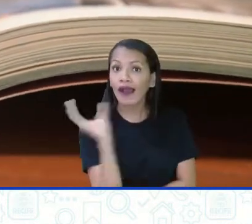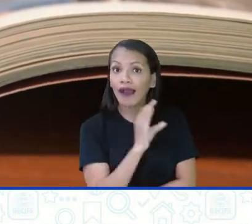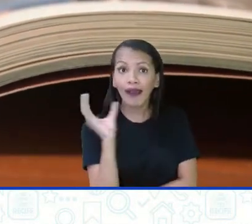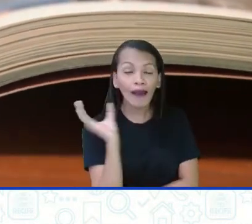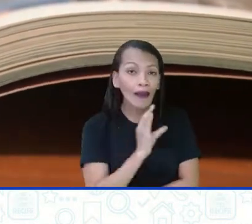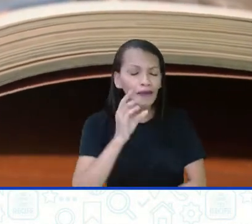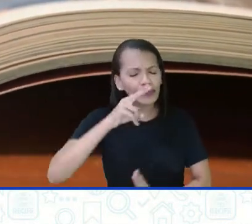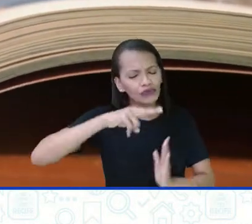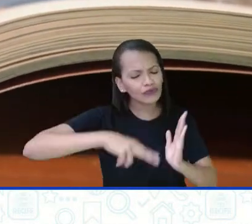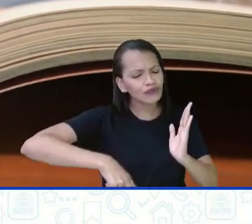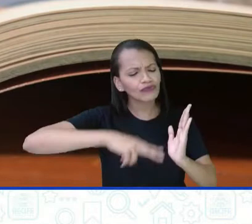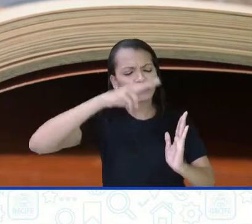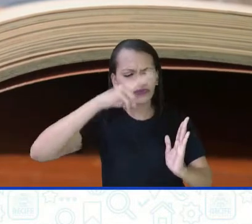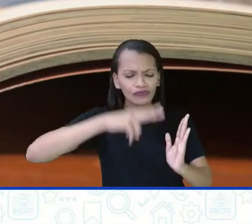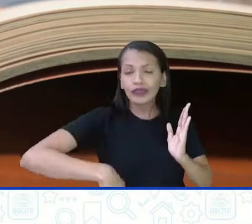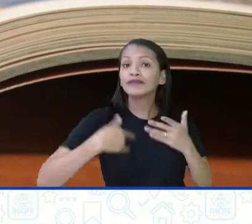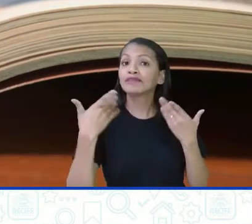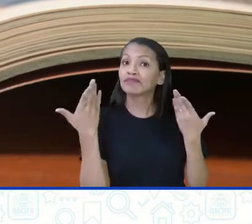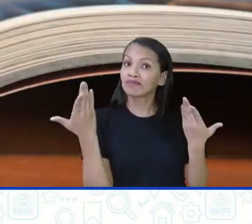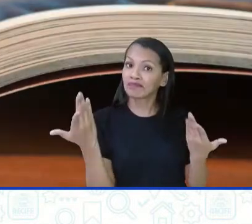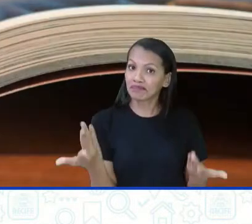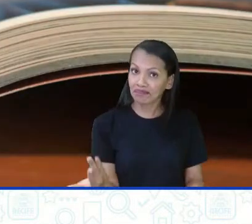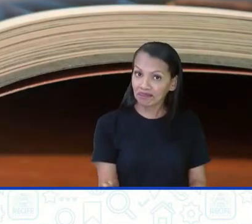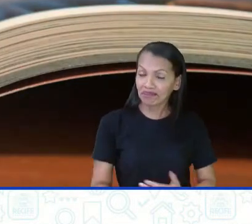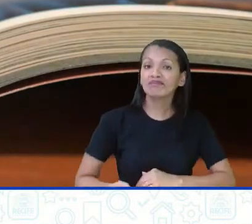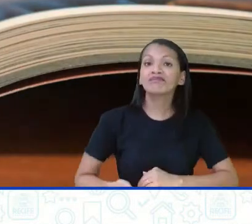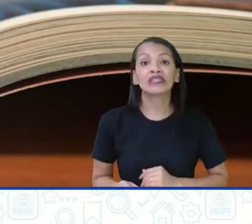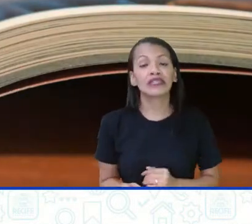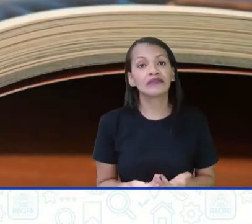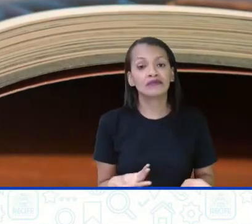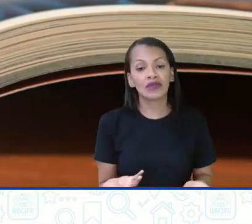tempo e deixou